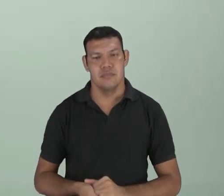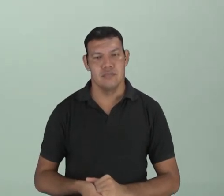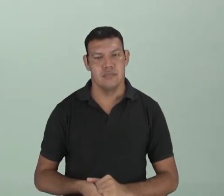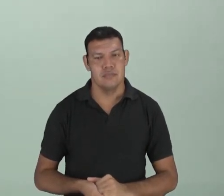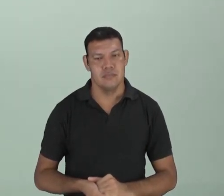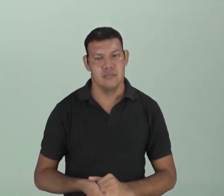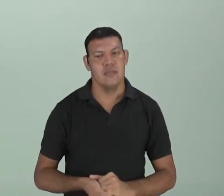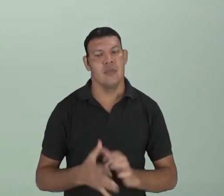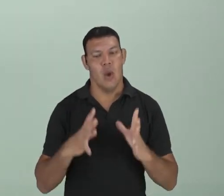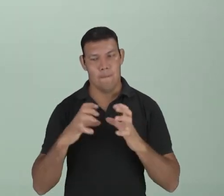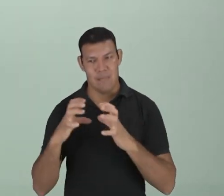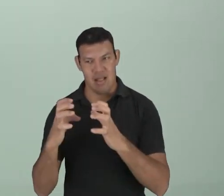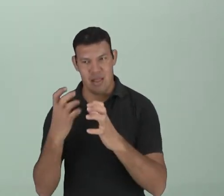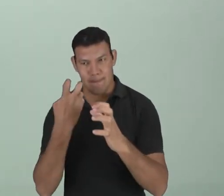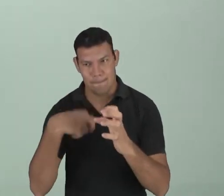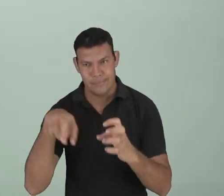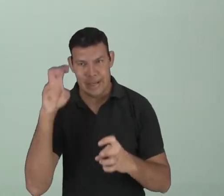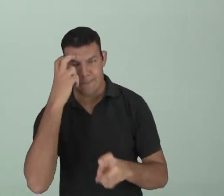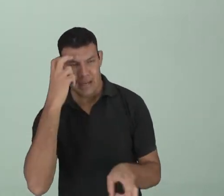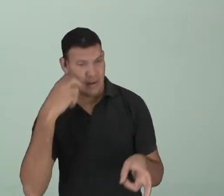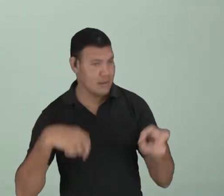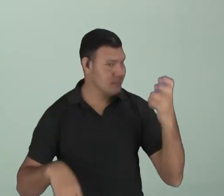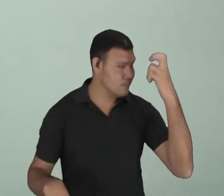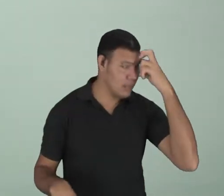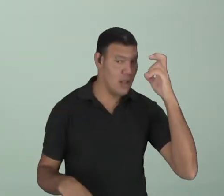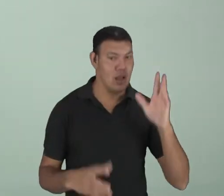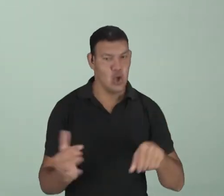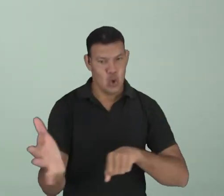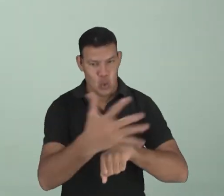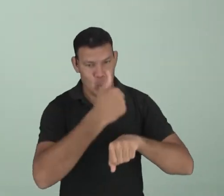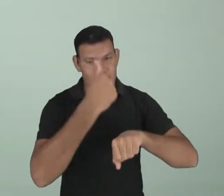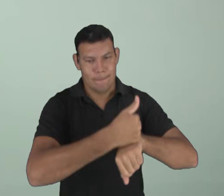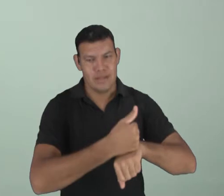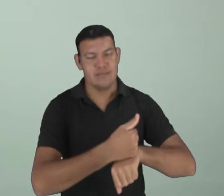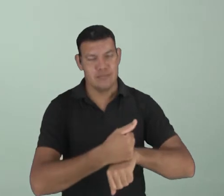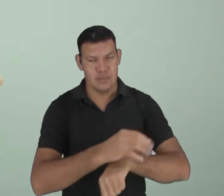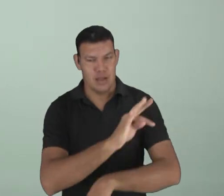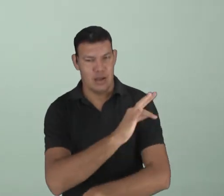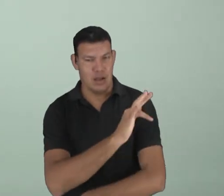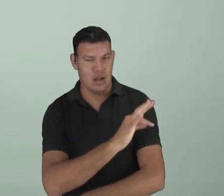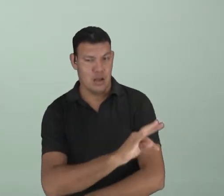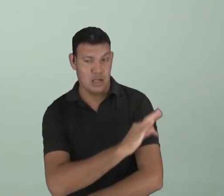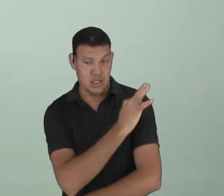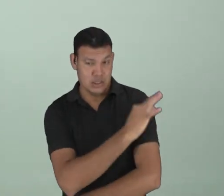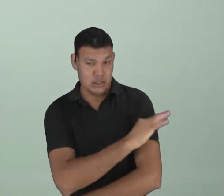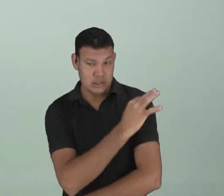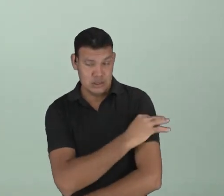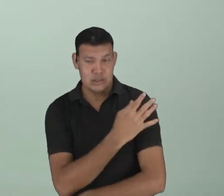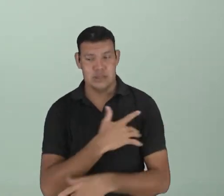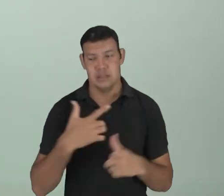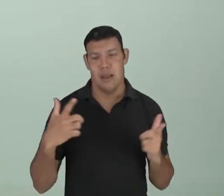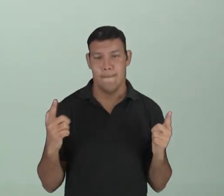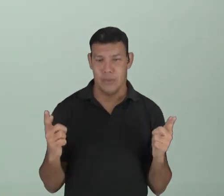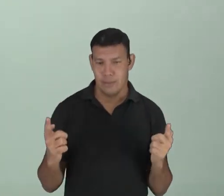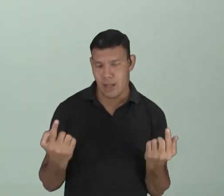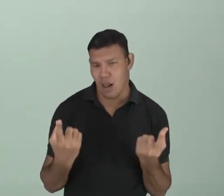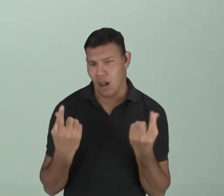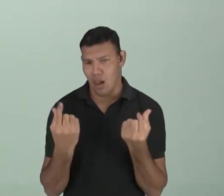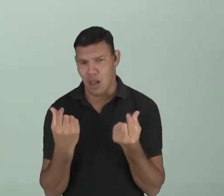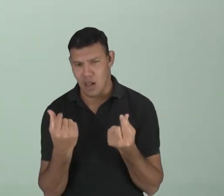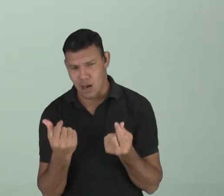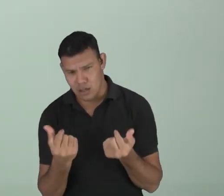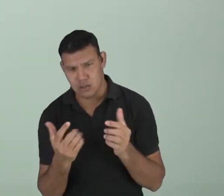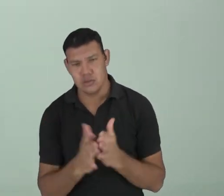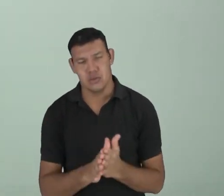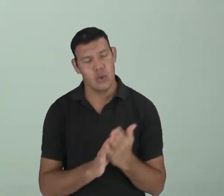Então tem um choque cultural muito grande. Os colonizadores, eles detinham dessas técnicas como armamento, como dinheiro, como um